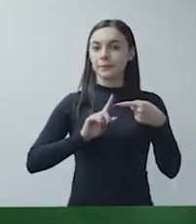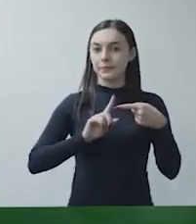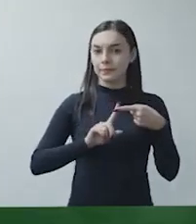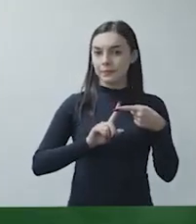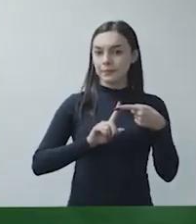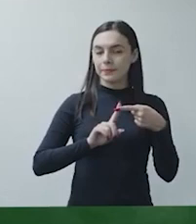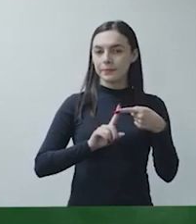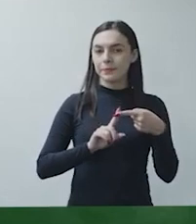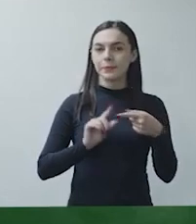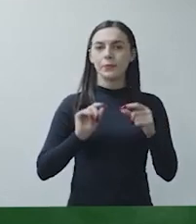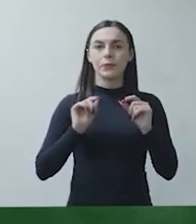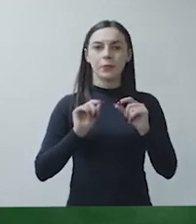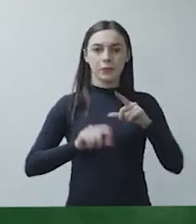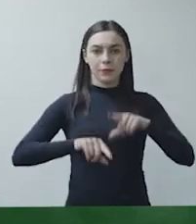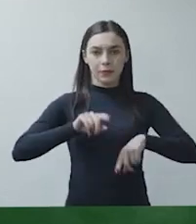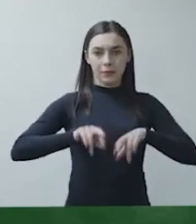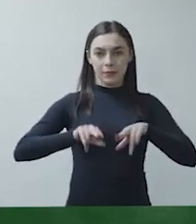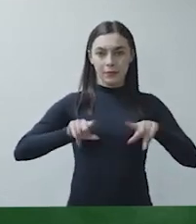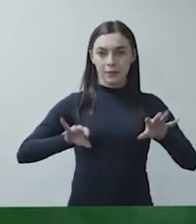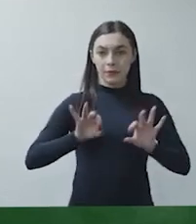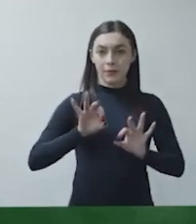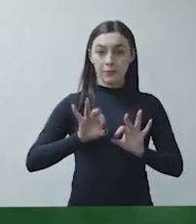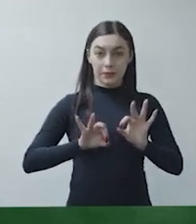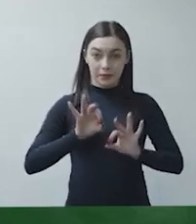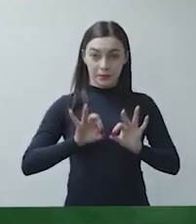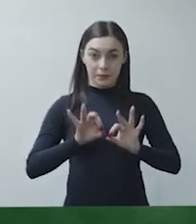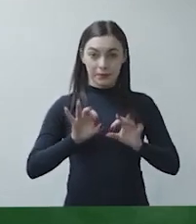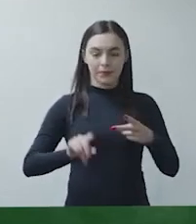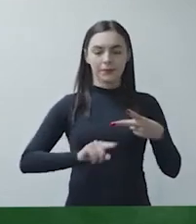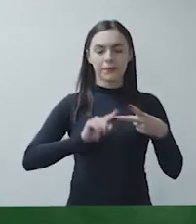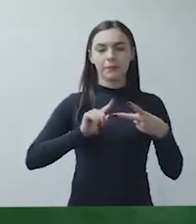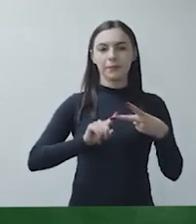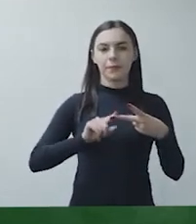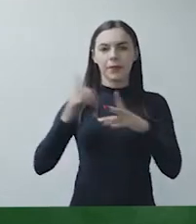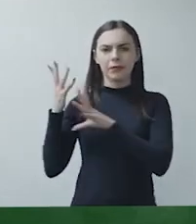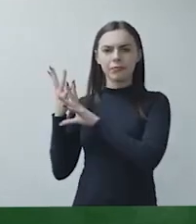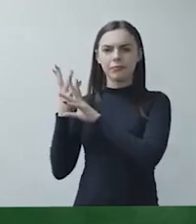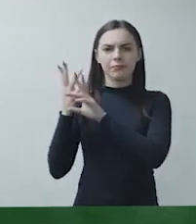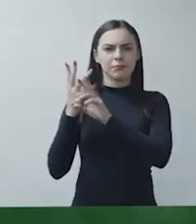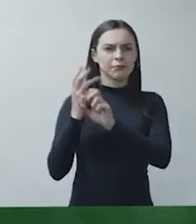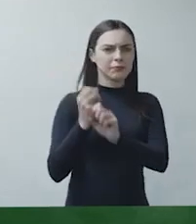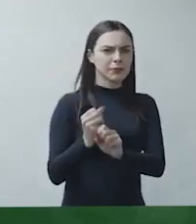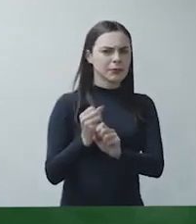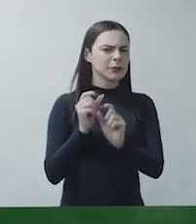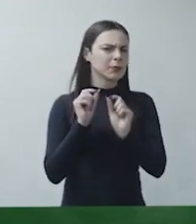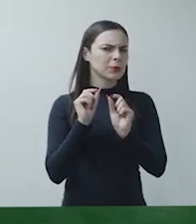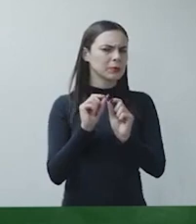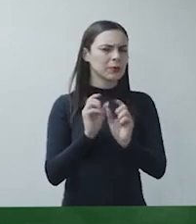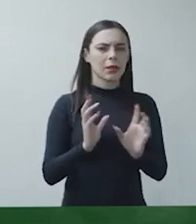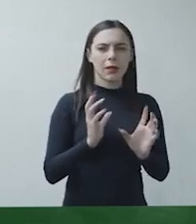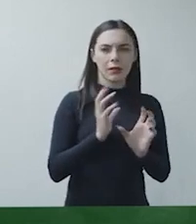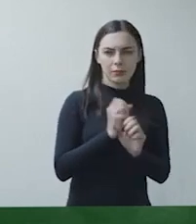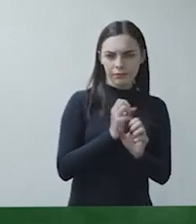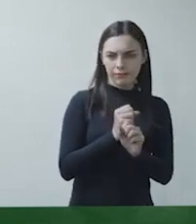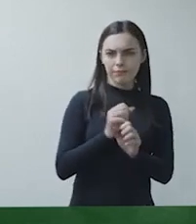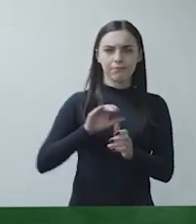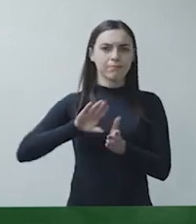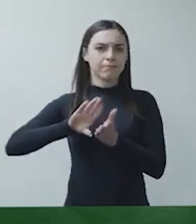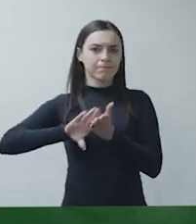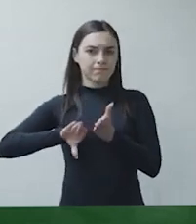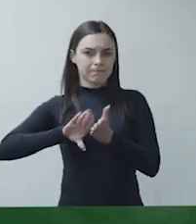a separação dos materiais, faremos uma revisão de adição e